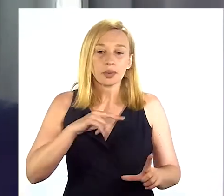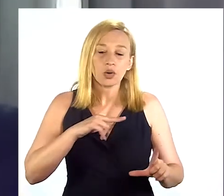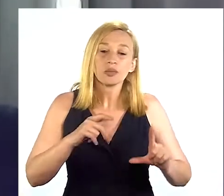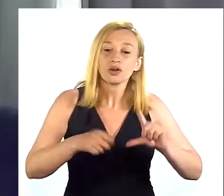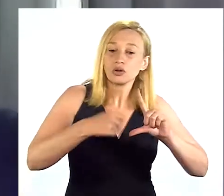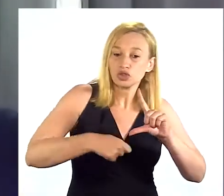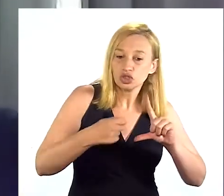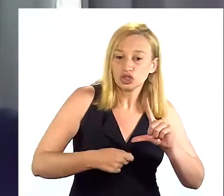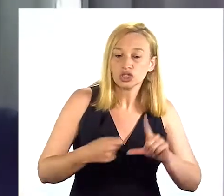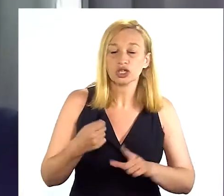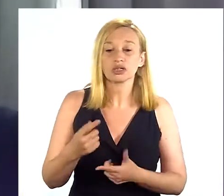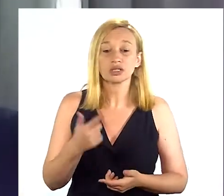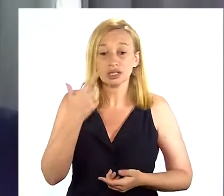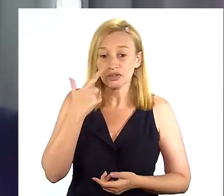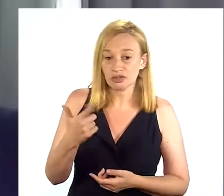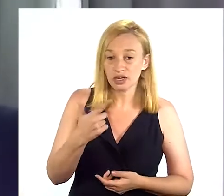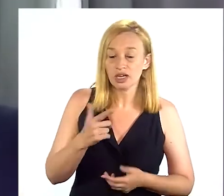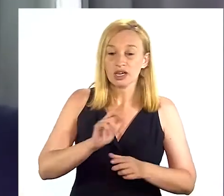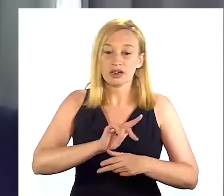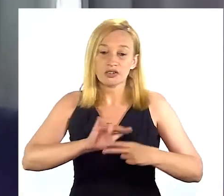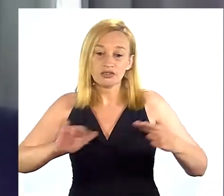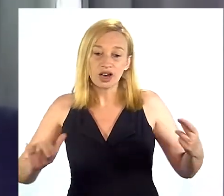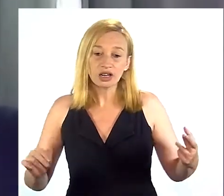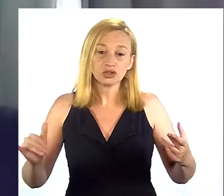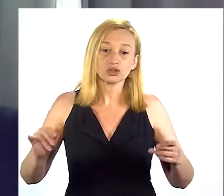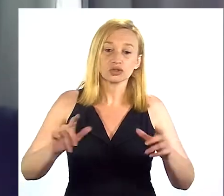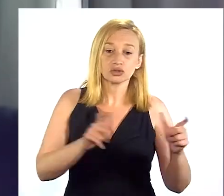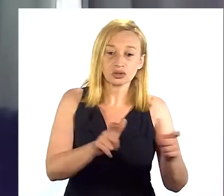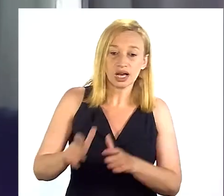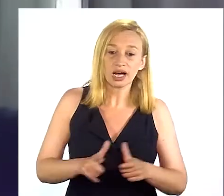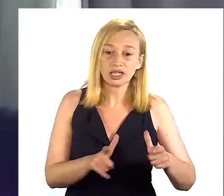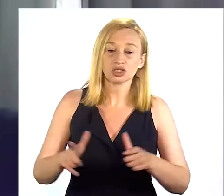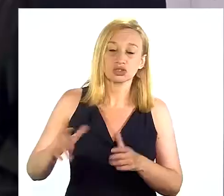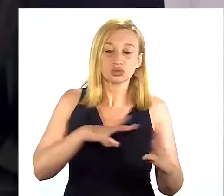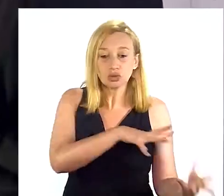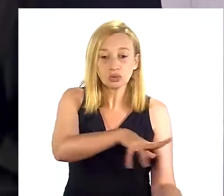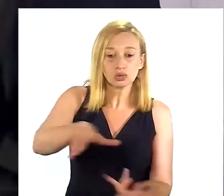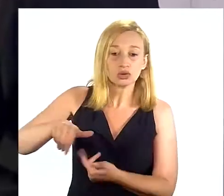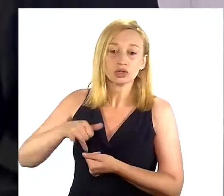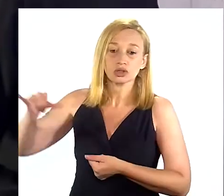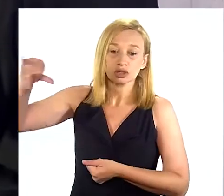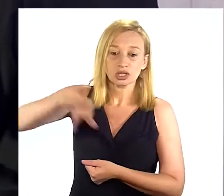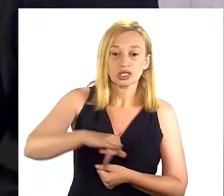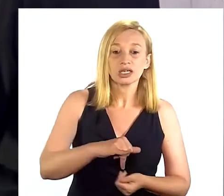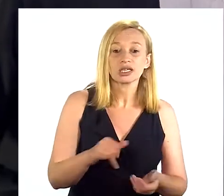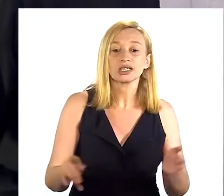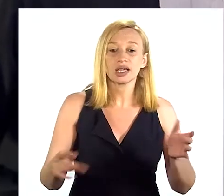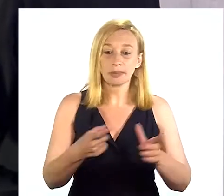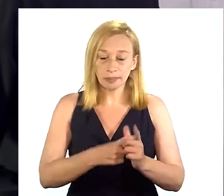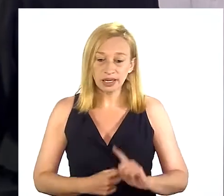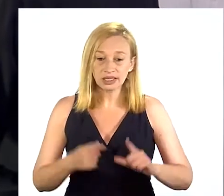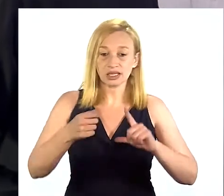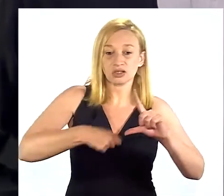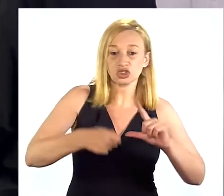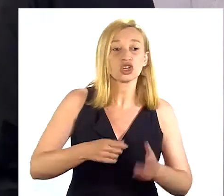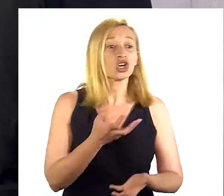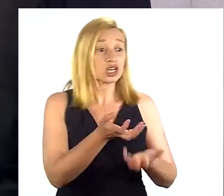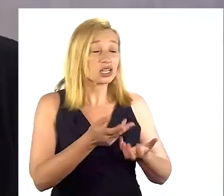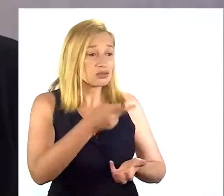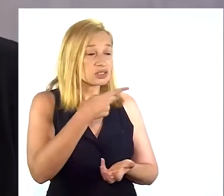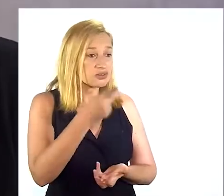a própria logística. Você tem Taiwan, você tem portos aí de Roterdã, Antuérpia, entre outros aí no mundo que vivem da